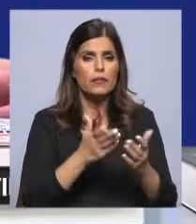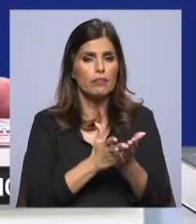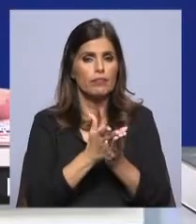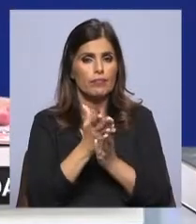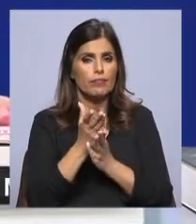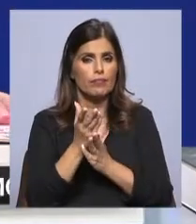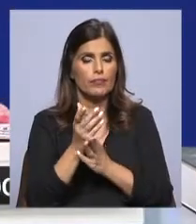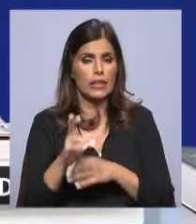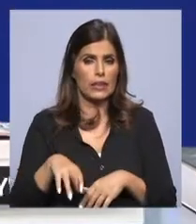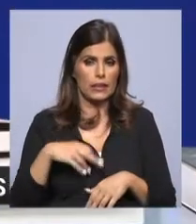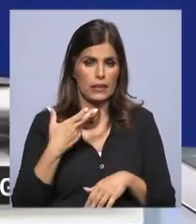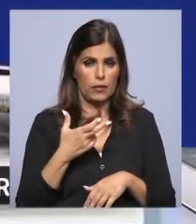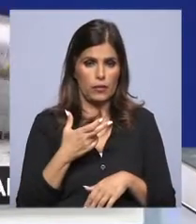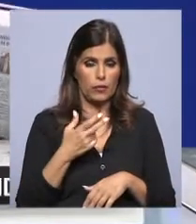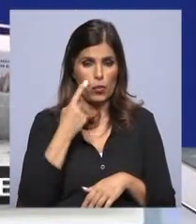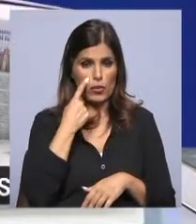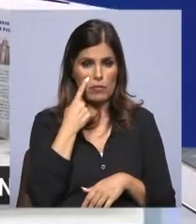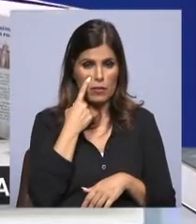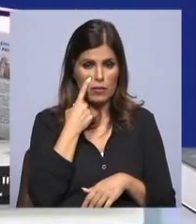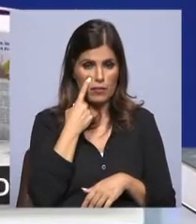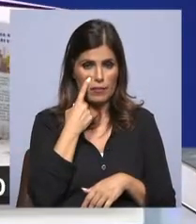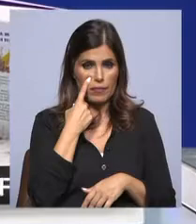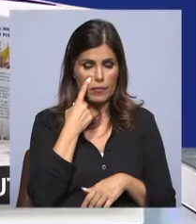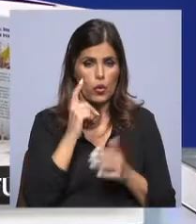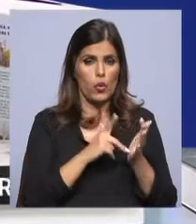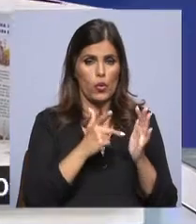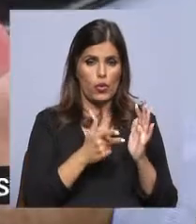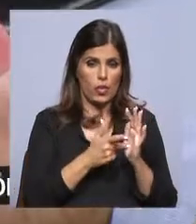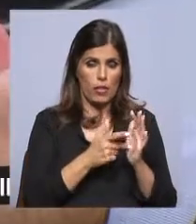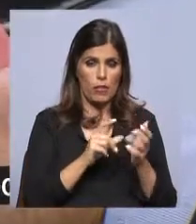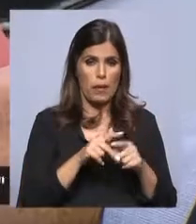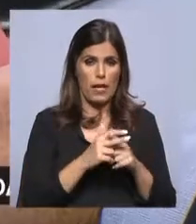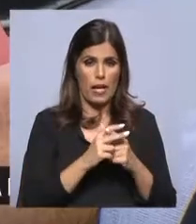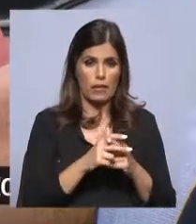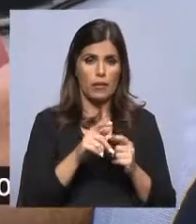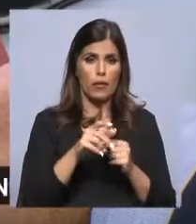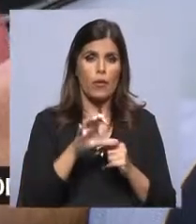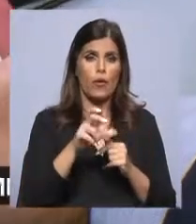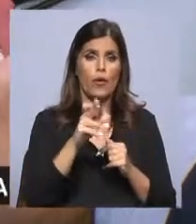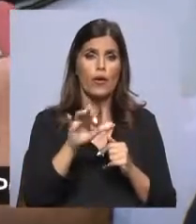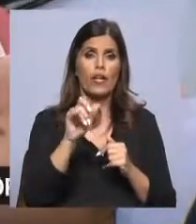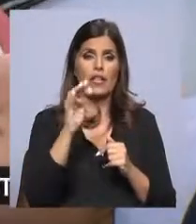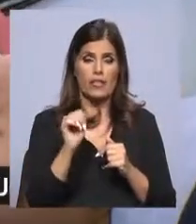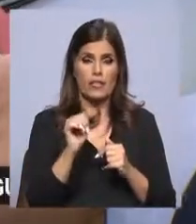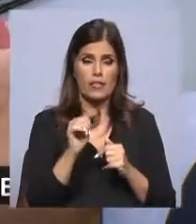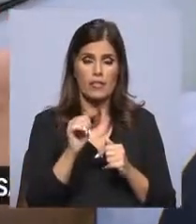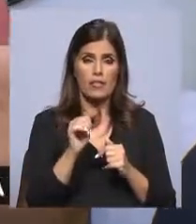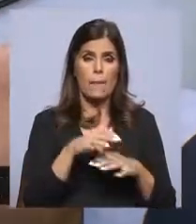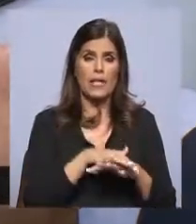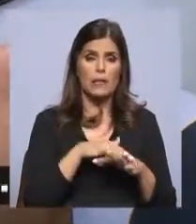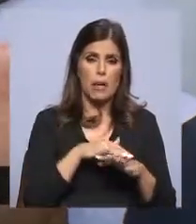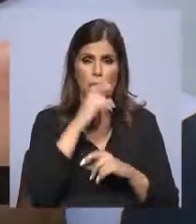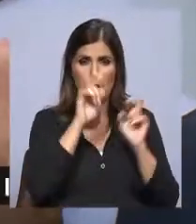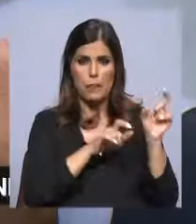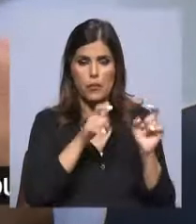sustentável e rico do ponto de vista do conhecimento. Do engenheiro mecânico e professor Chris Waring, e da presença matemática para pessoas